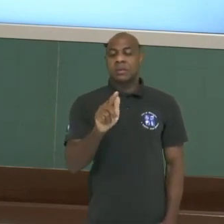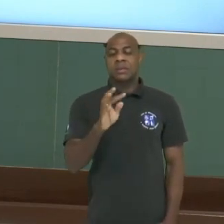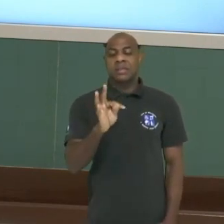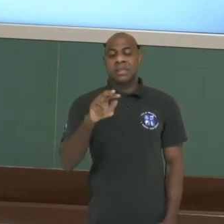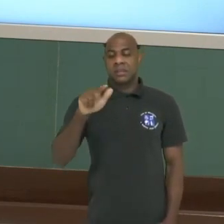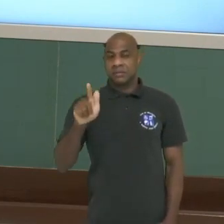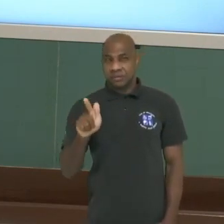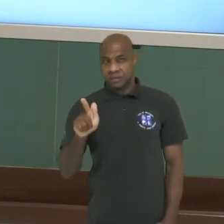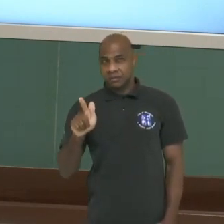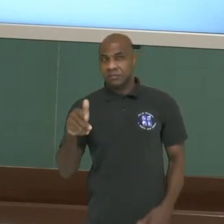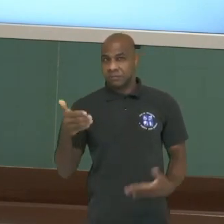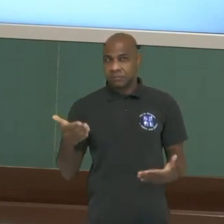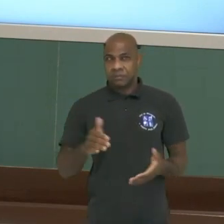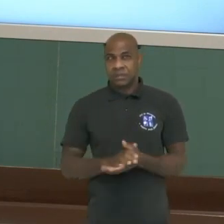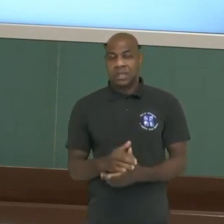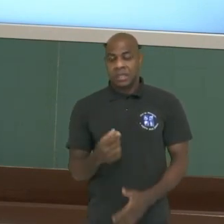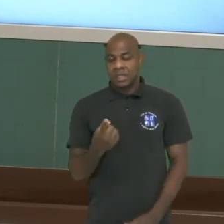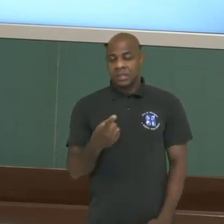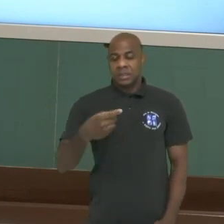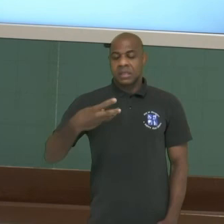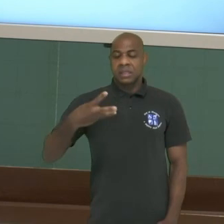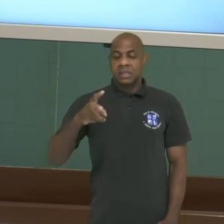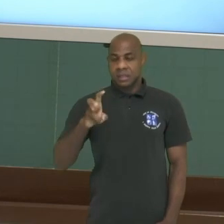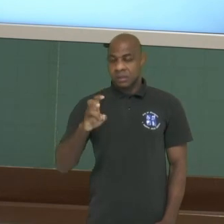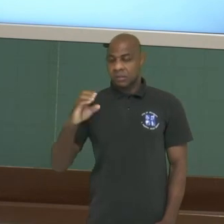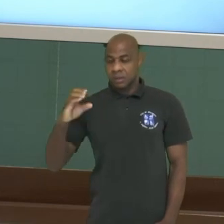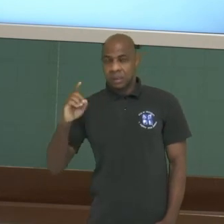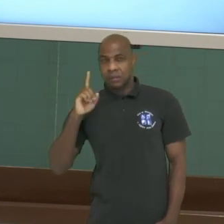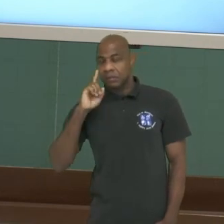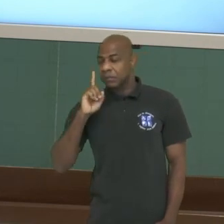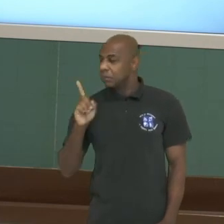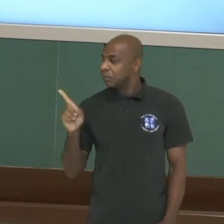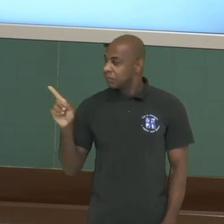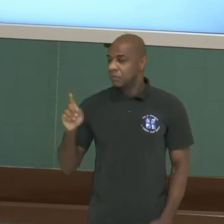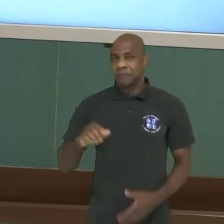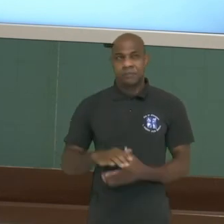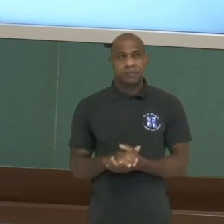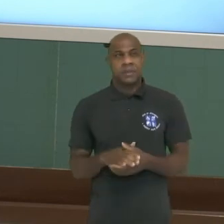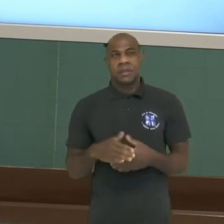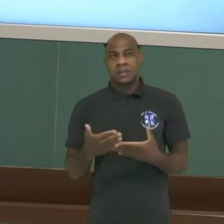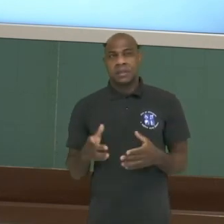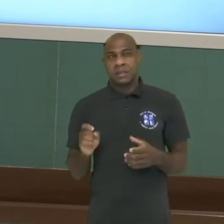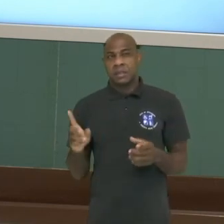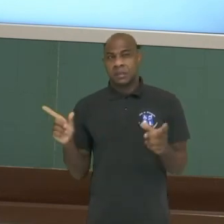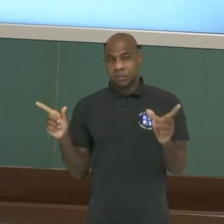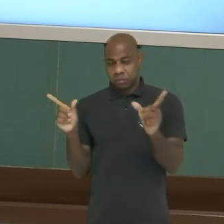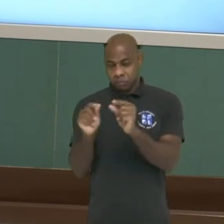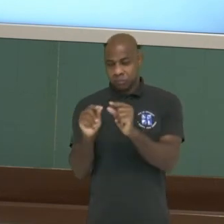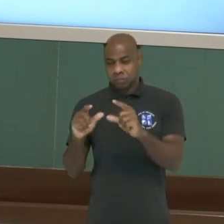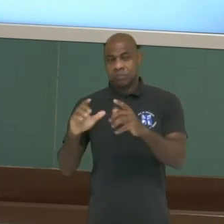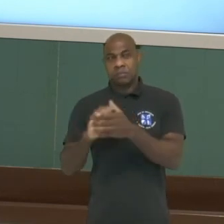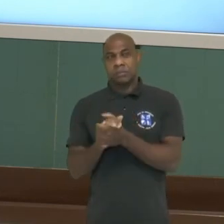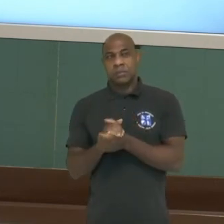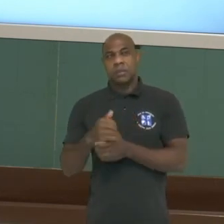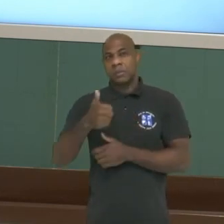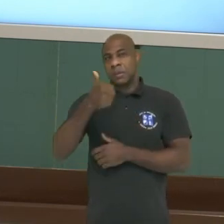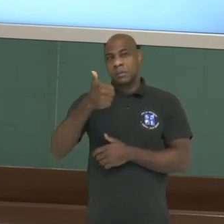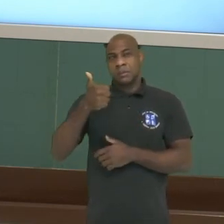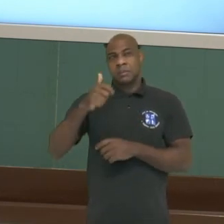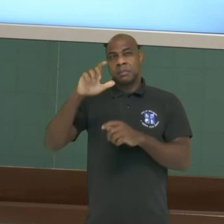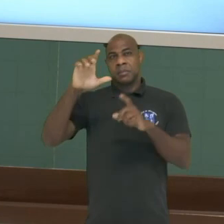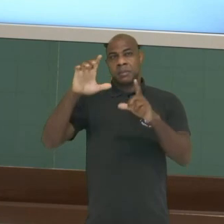de 135 graus. Como eu falei, ele se eu reduzir ele ao primeiro quadrante, ele vai ter o mesmo